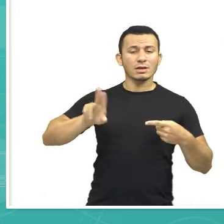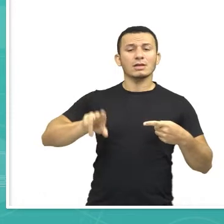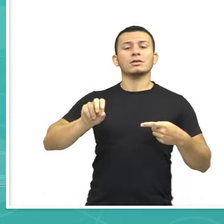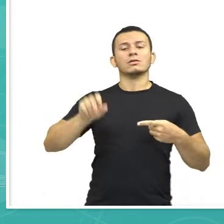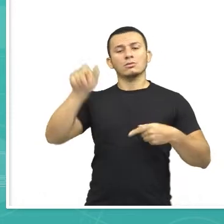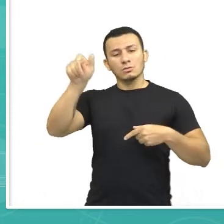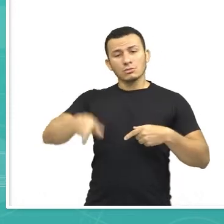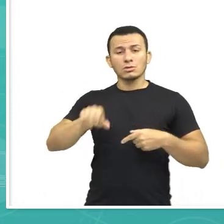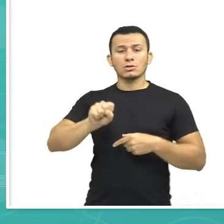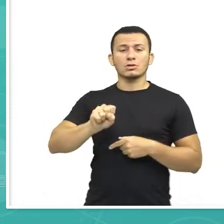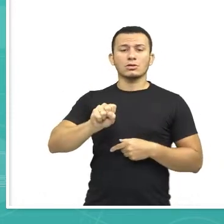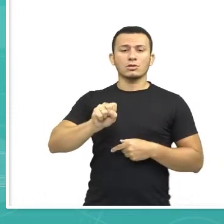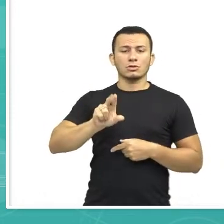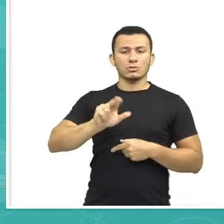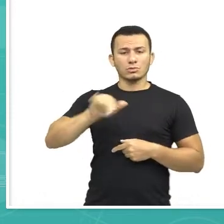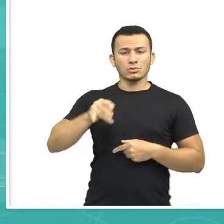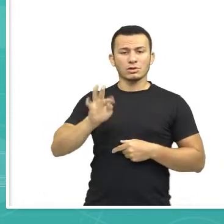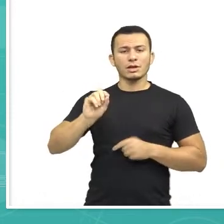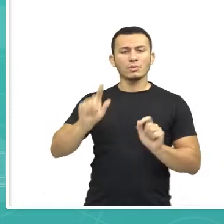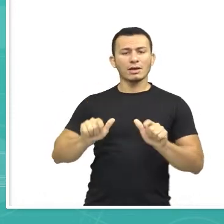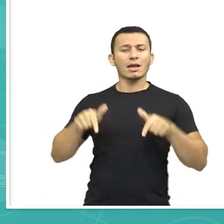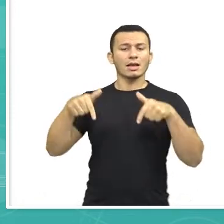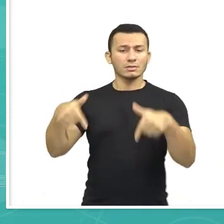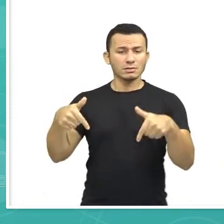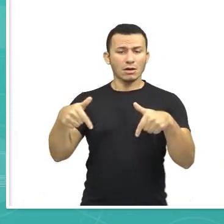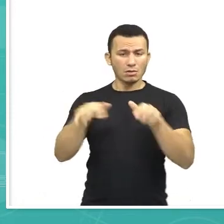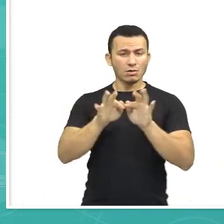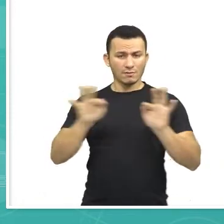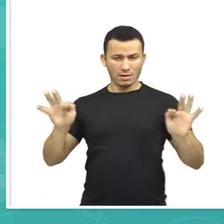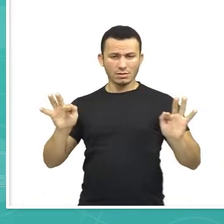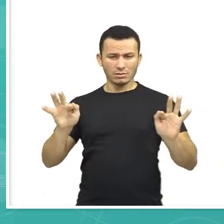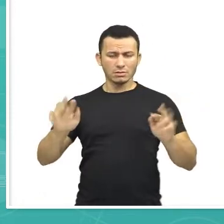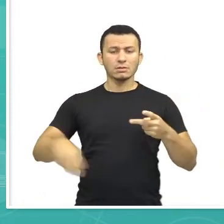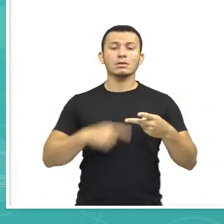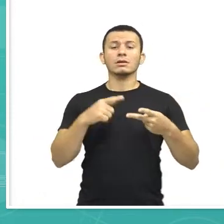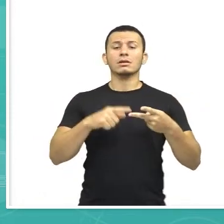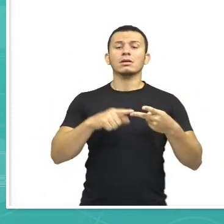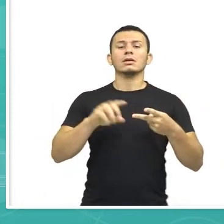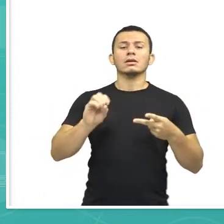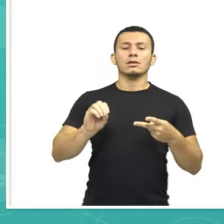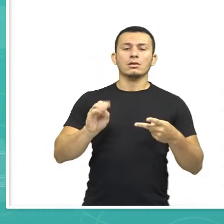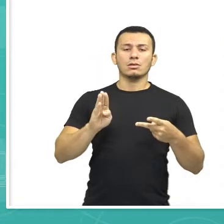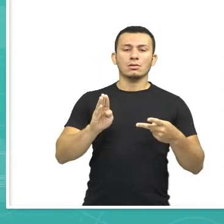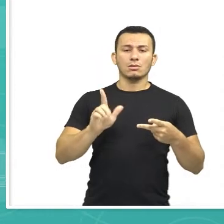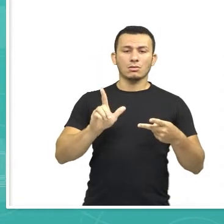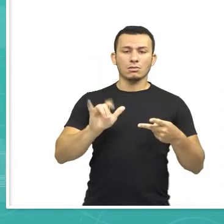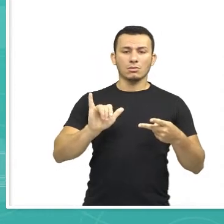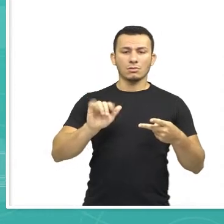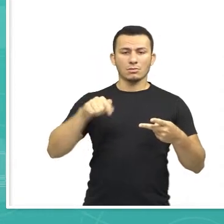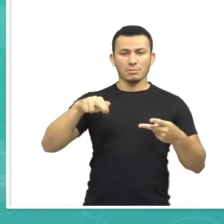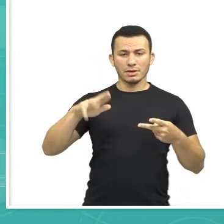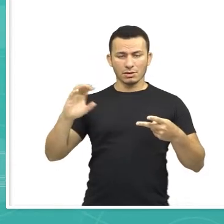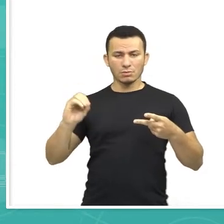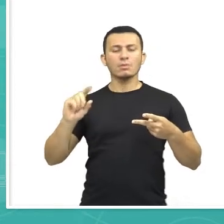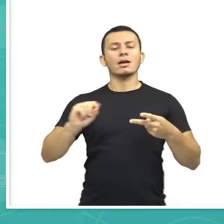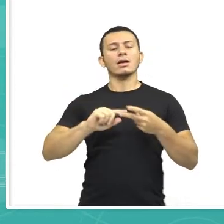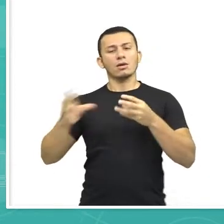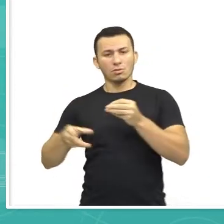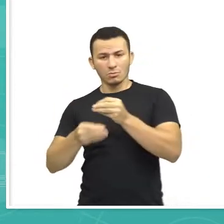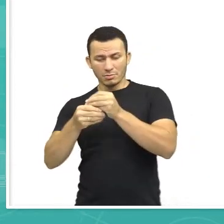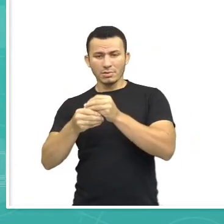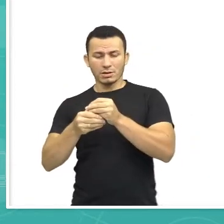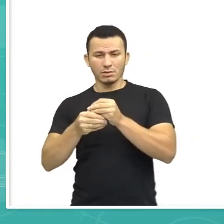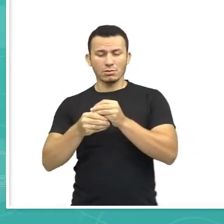sujeitos, praticantes da ação, na oração. E os oblíquos, eles vão ser os complementos, né? Objeto